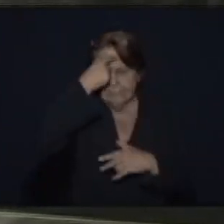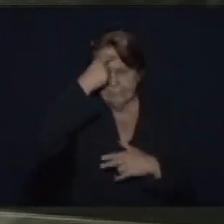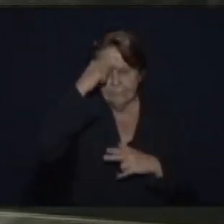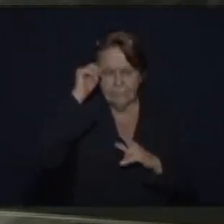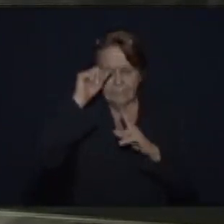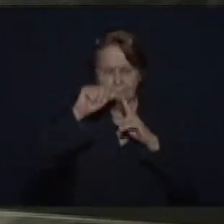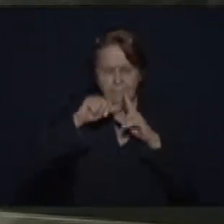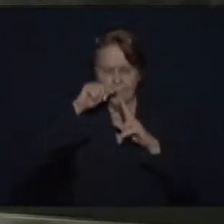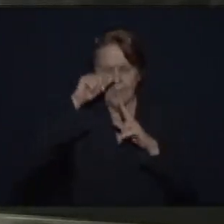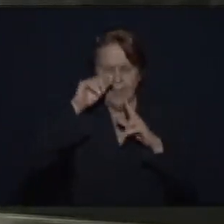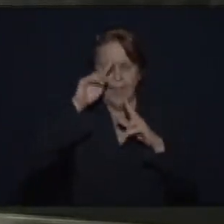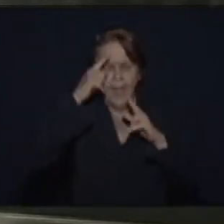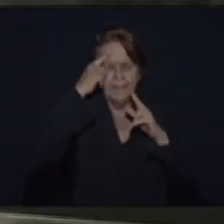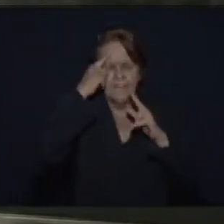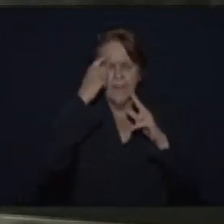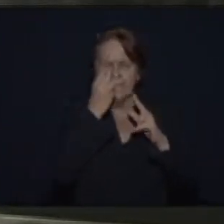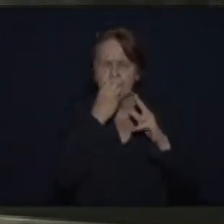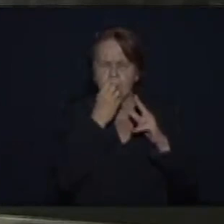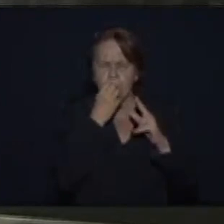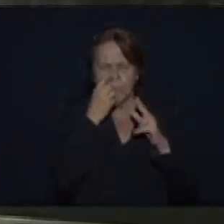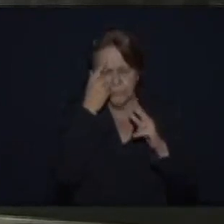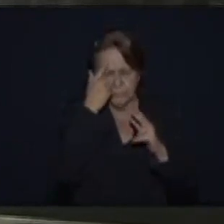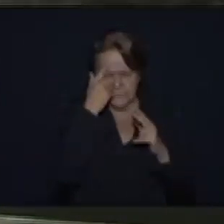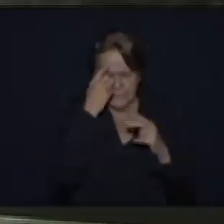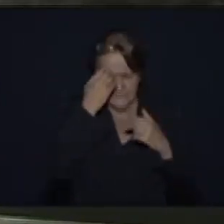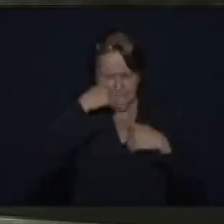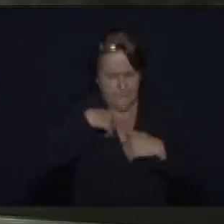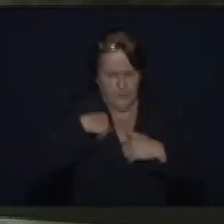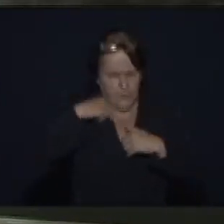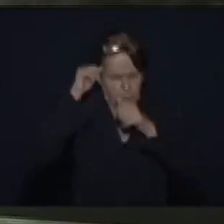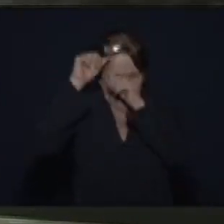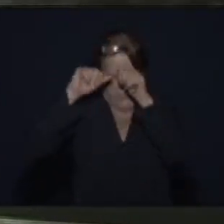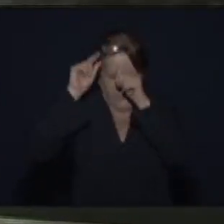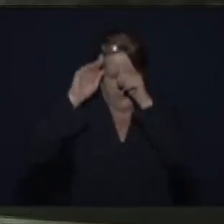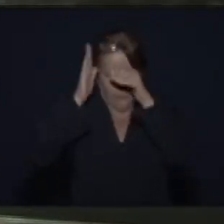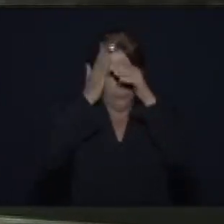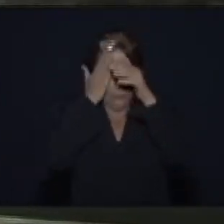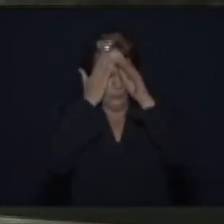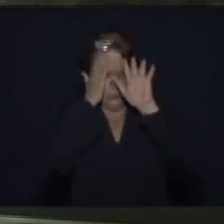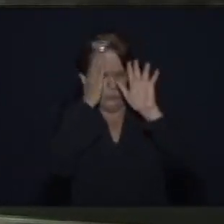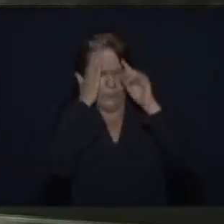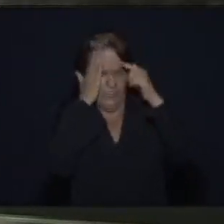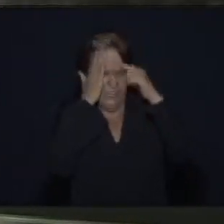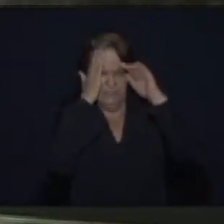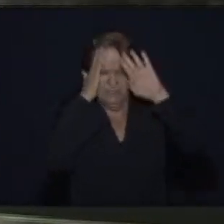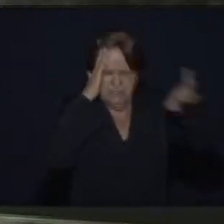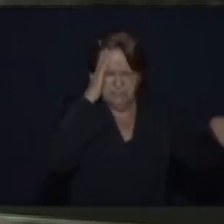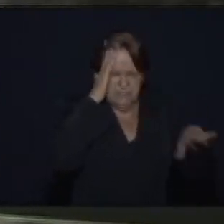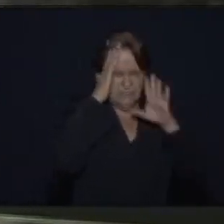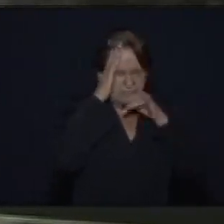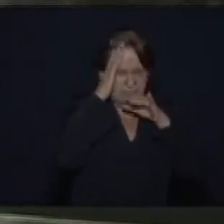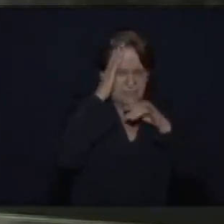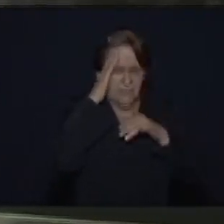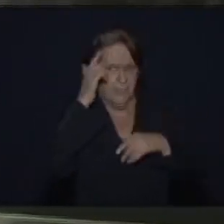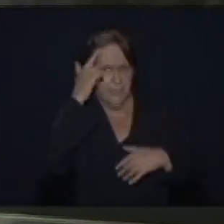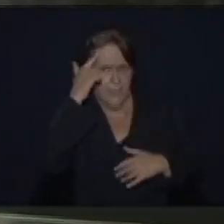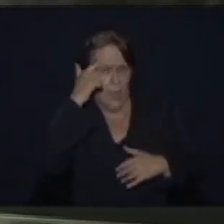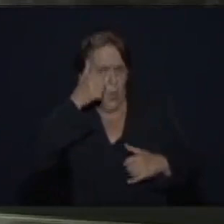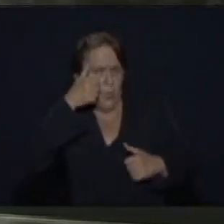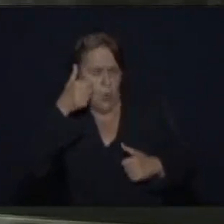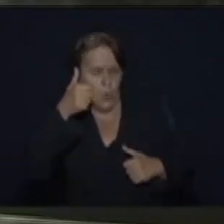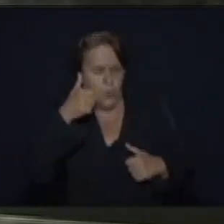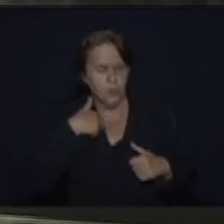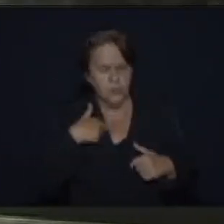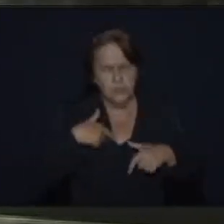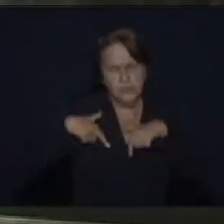você vai preservar que que é bom que que é sagrado que você não deve mudar dentro de você que a sua âncora e o que que você deve mudar o que que vale a pena